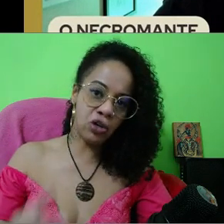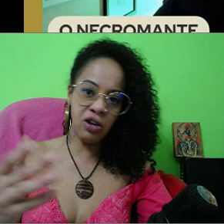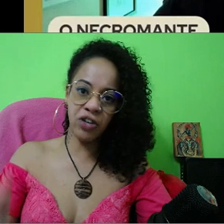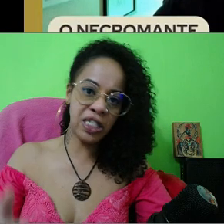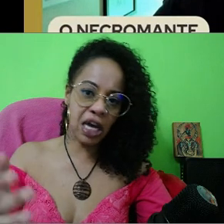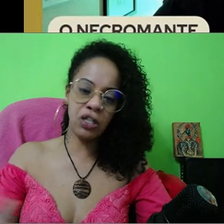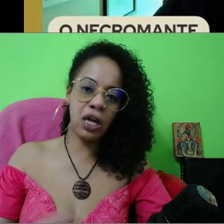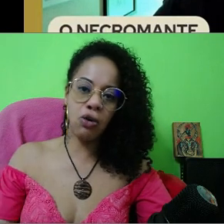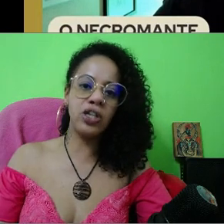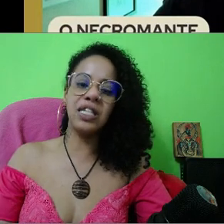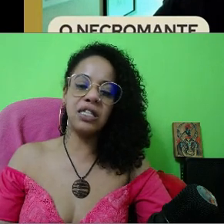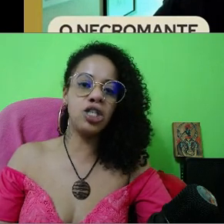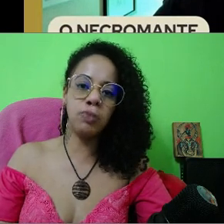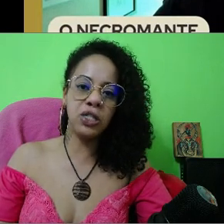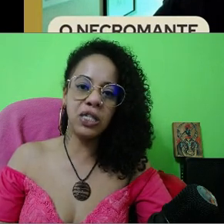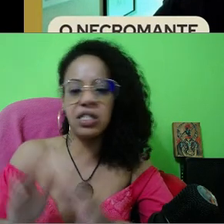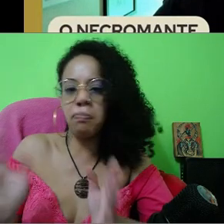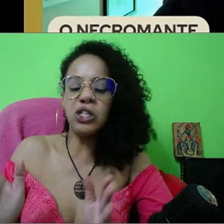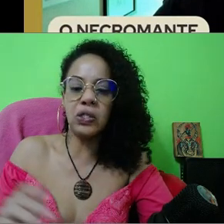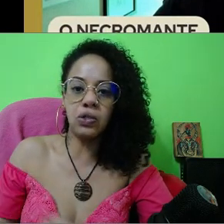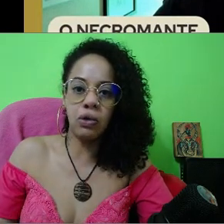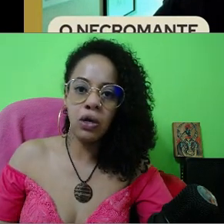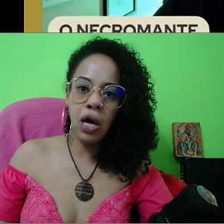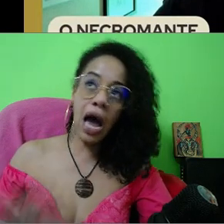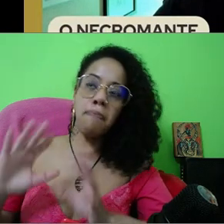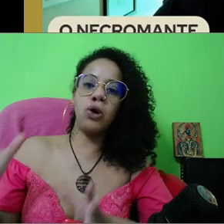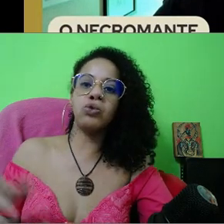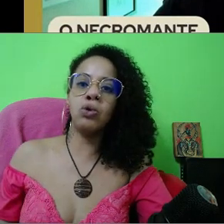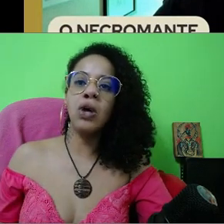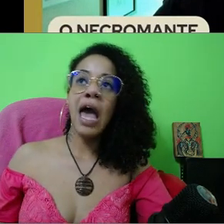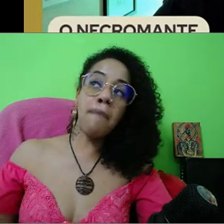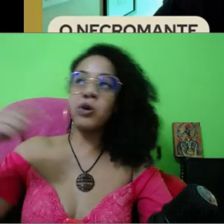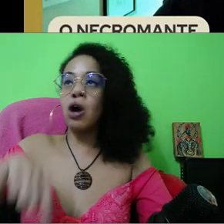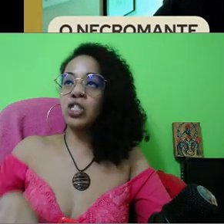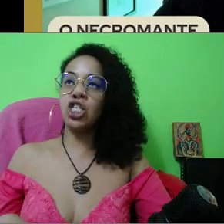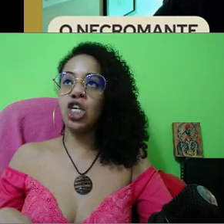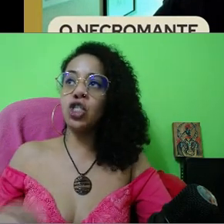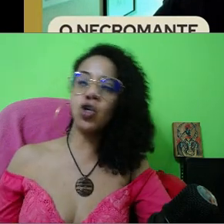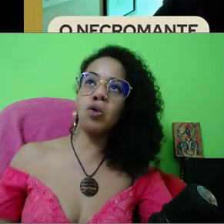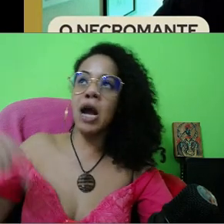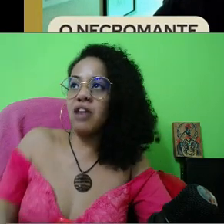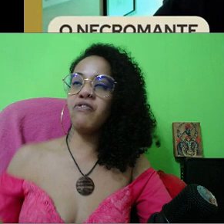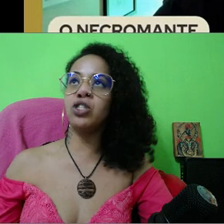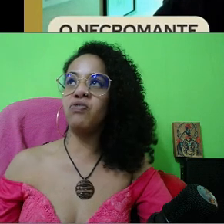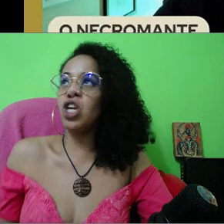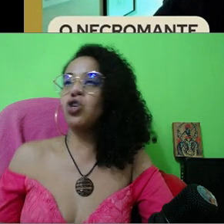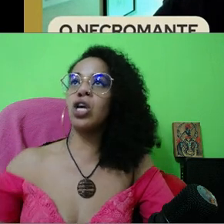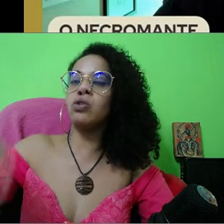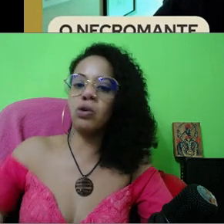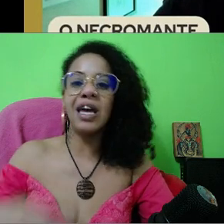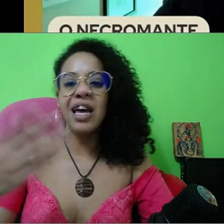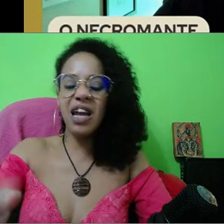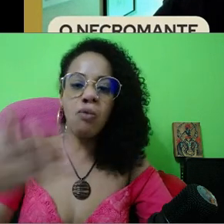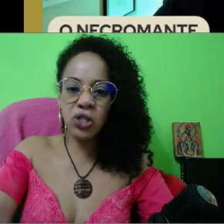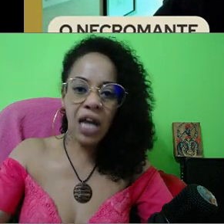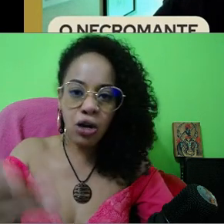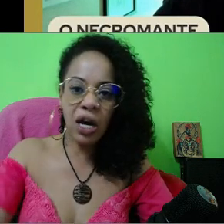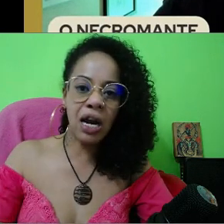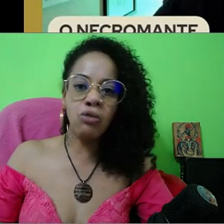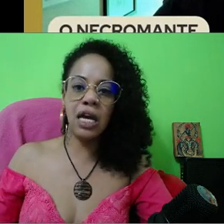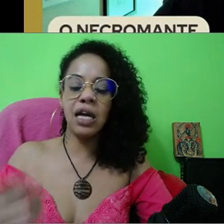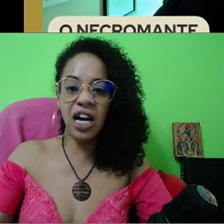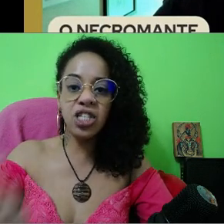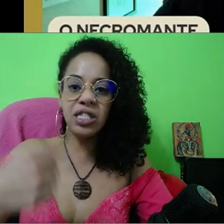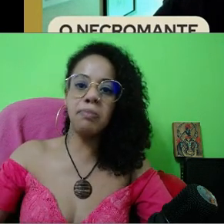assim para professora Universitário que tá no corre que vocês têm disposição isso pois isso ai pronto é por causa disso que o Marley fez o vídeo que não sei o quê não